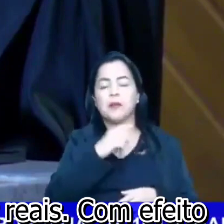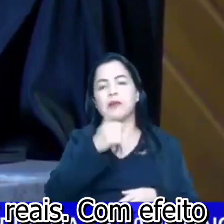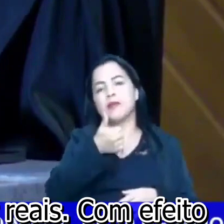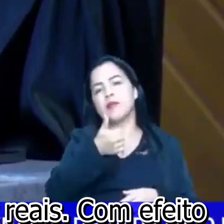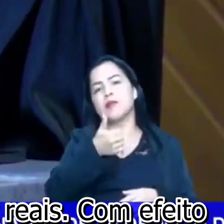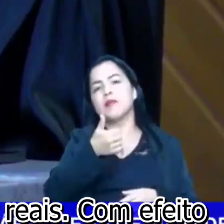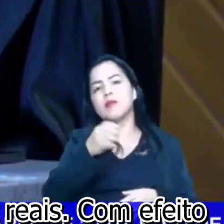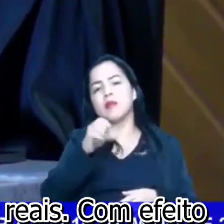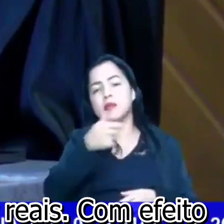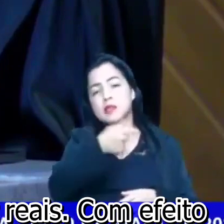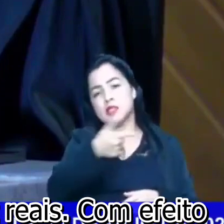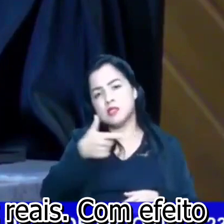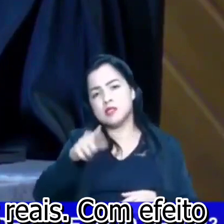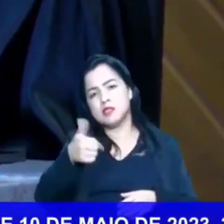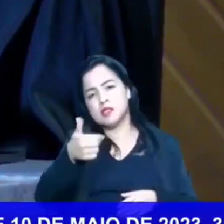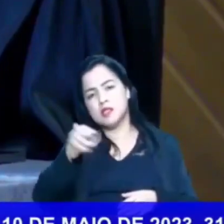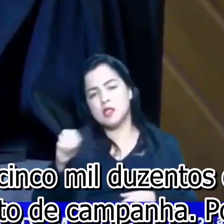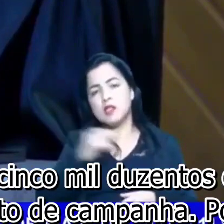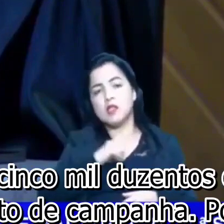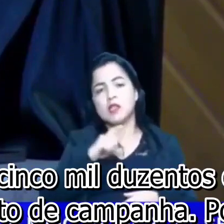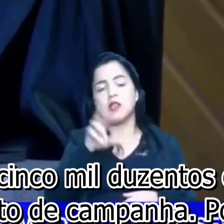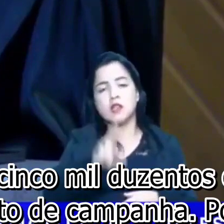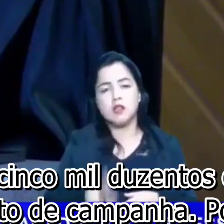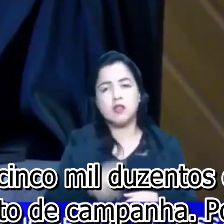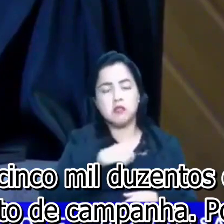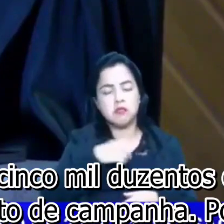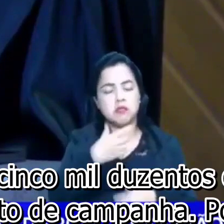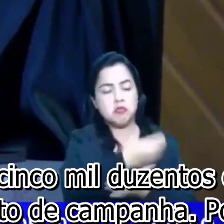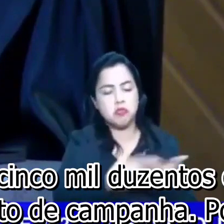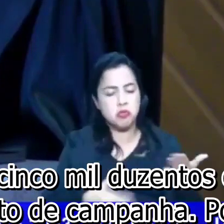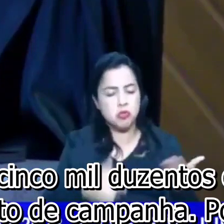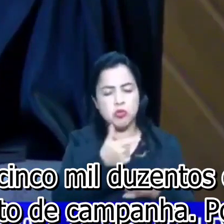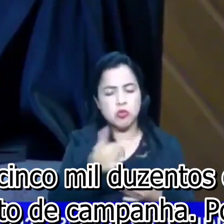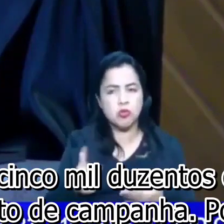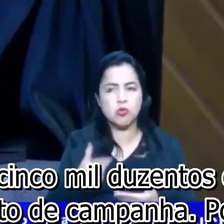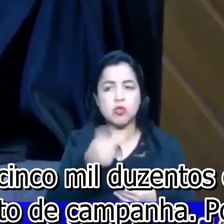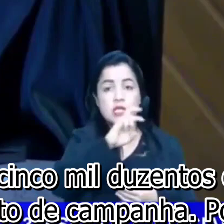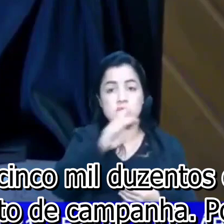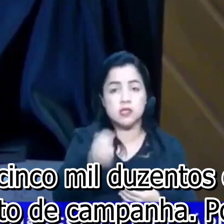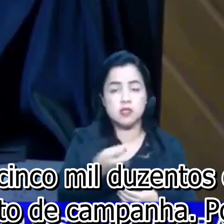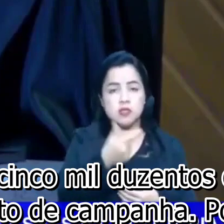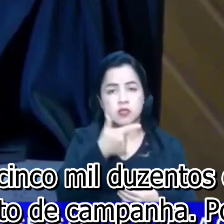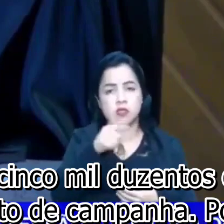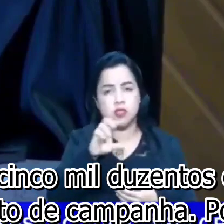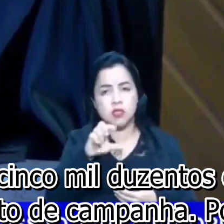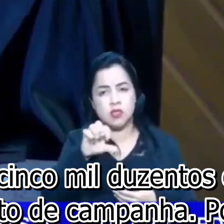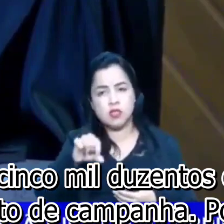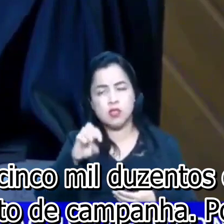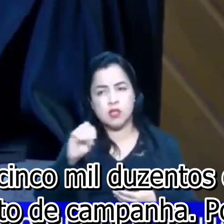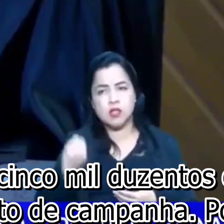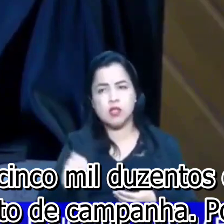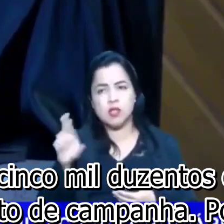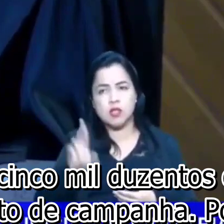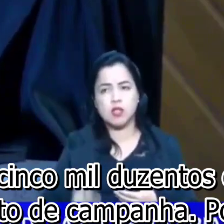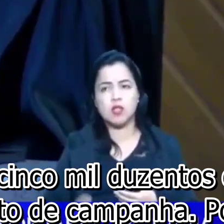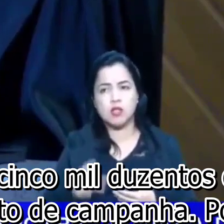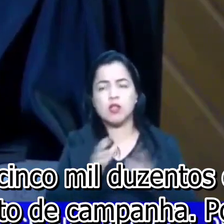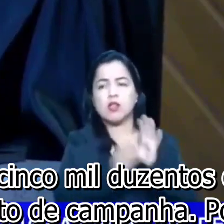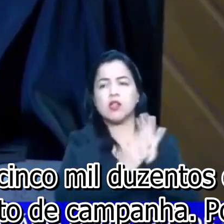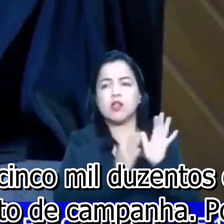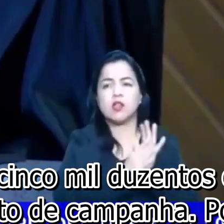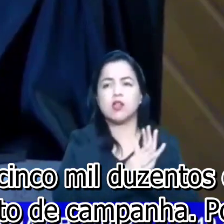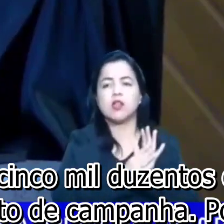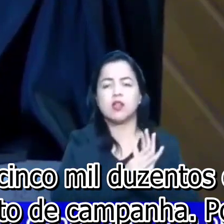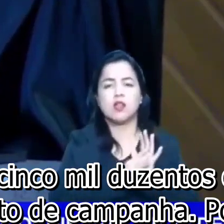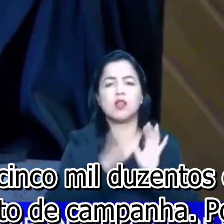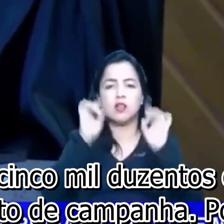63.710. Com efeito, não consta nos autos a comprovação dos gastos no valor de R$ 5.290 referente